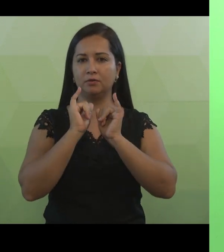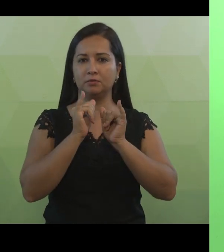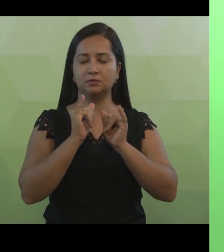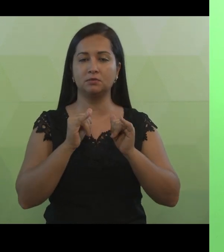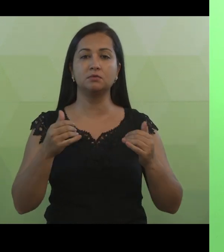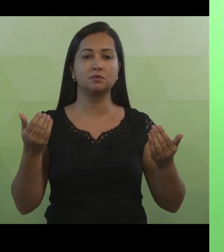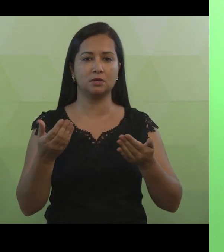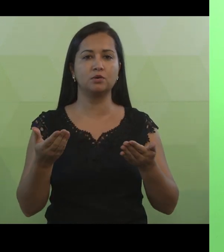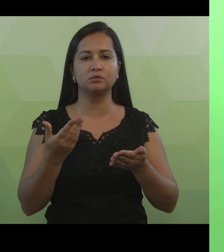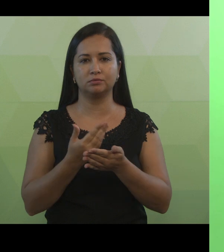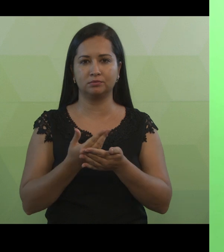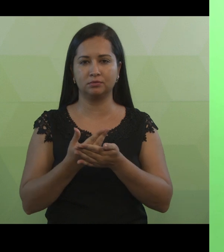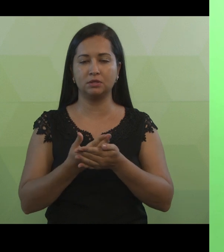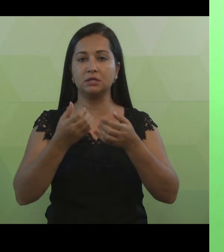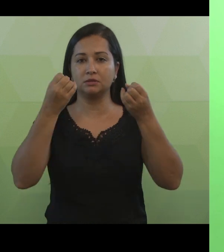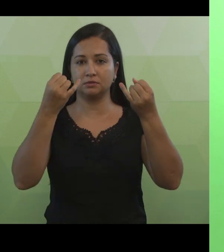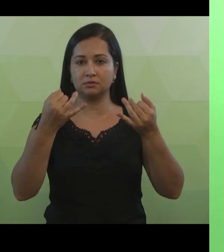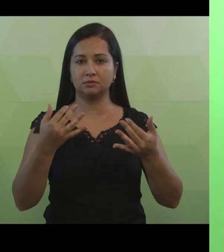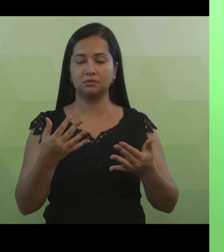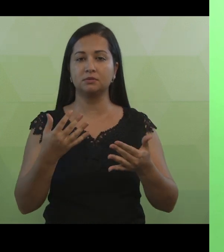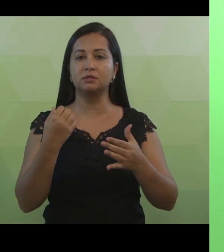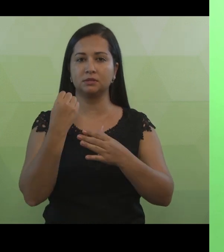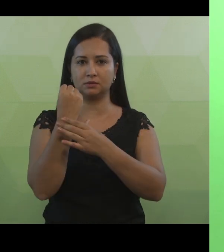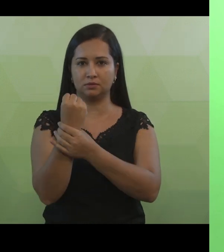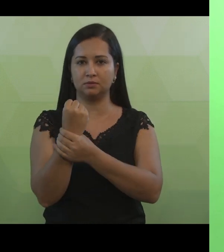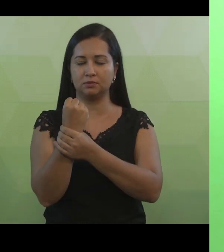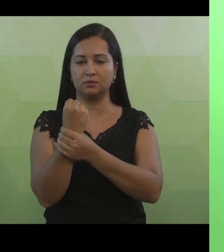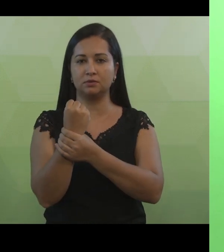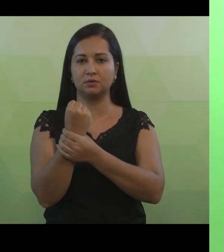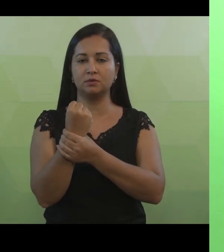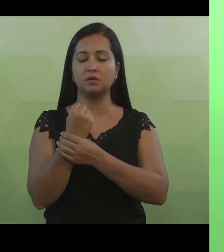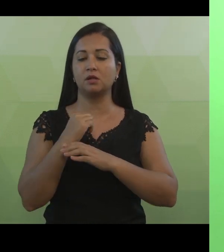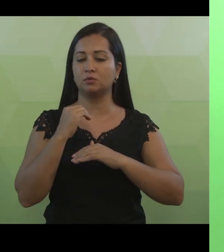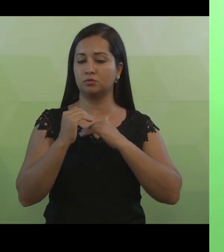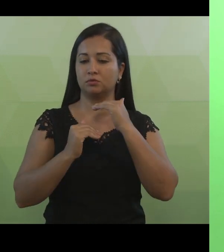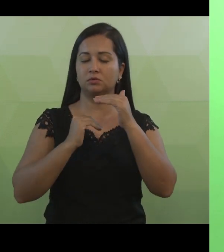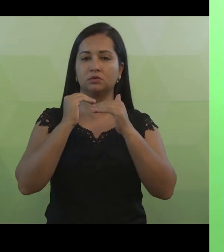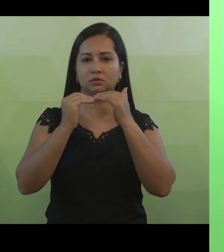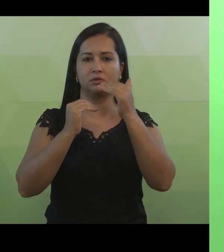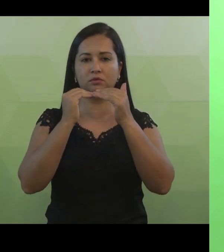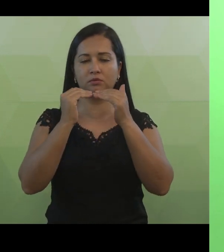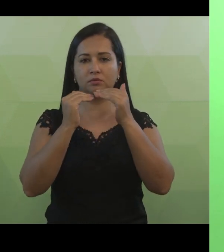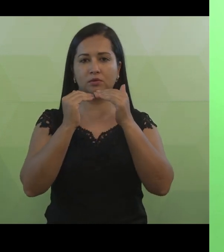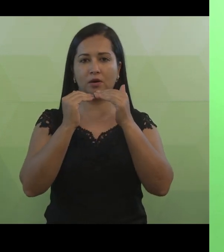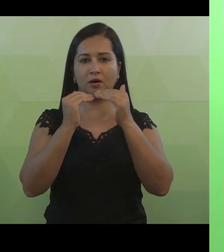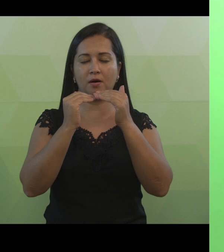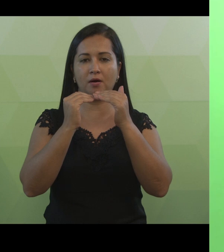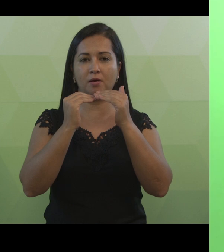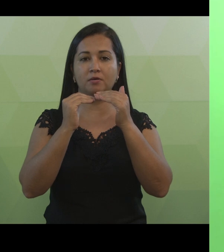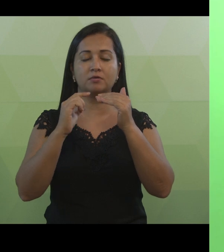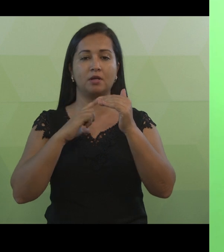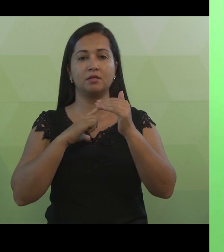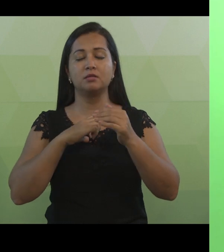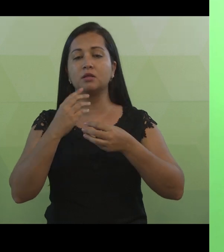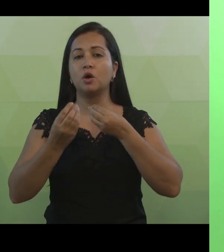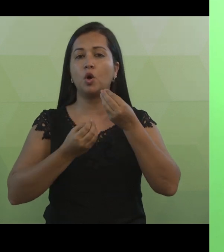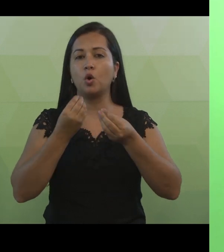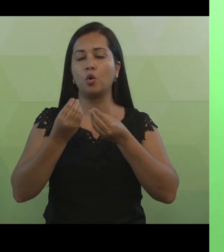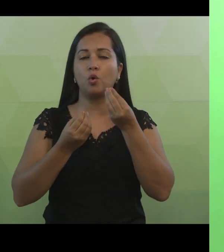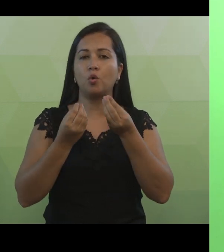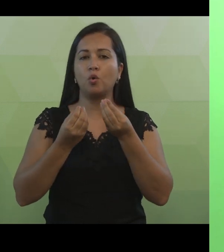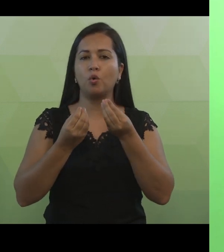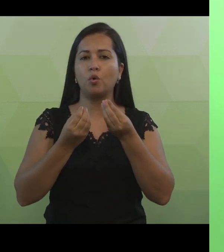falar especificamente sobre segurança na fase de desenvolvimento de uma aplicação e sobre a parte de auditoria de